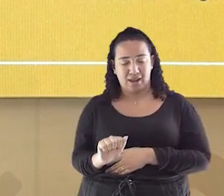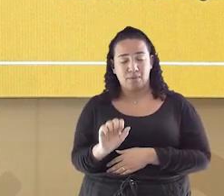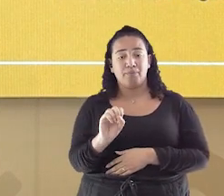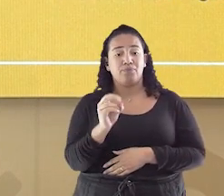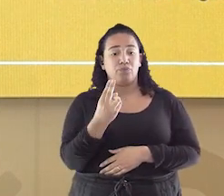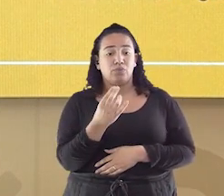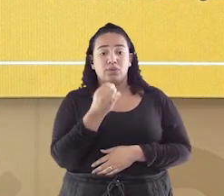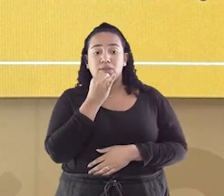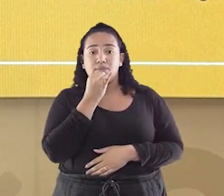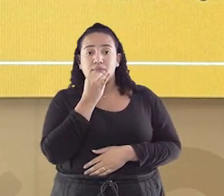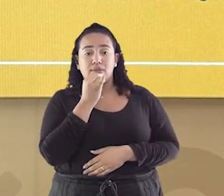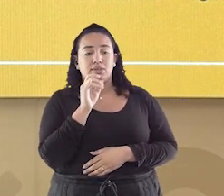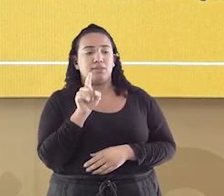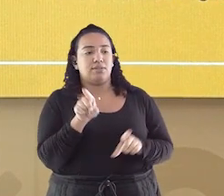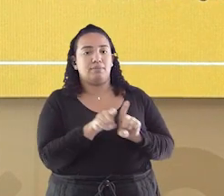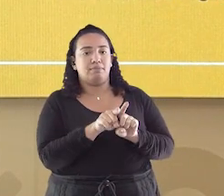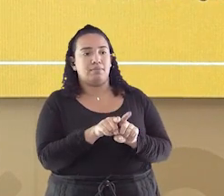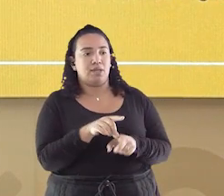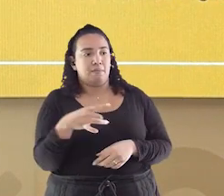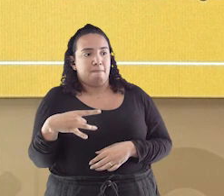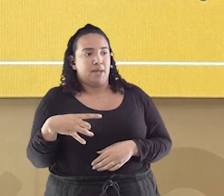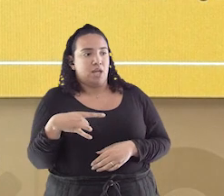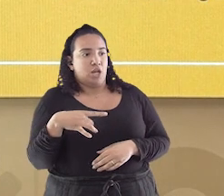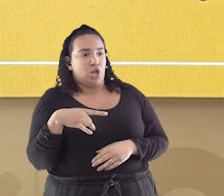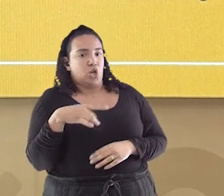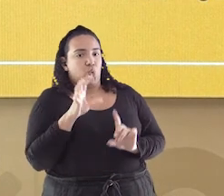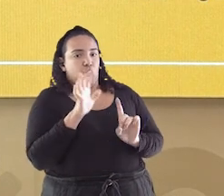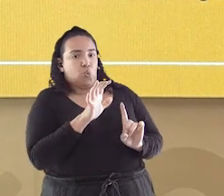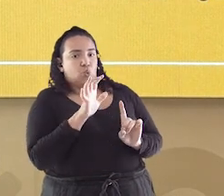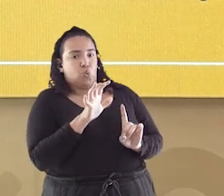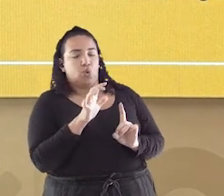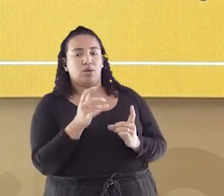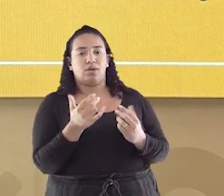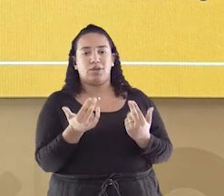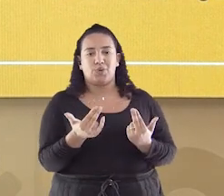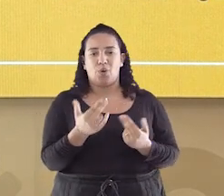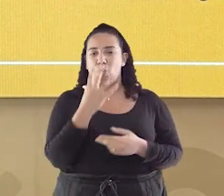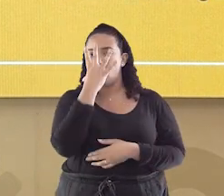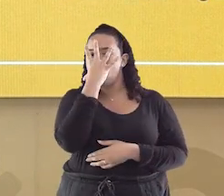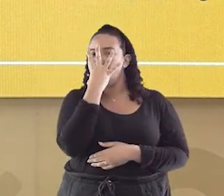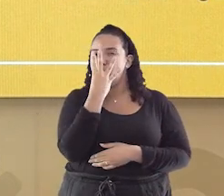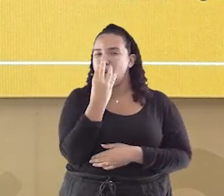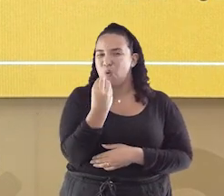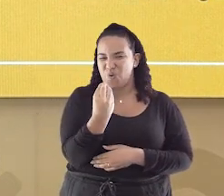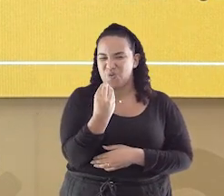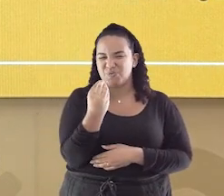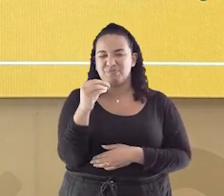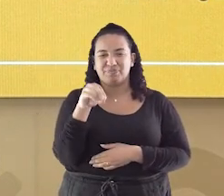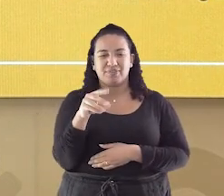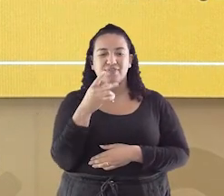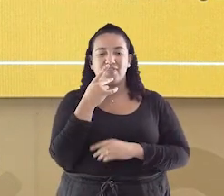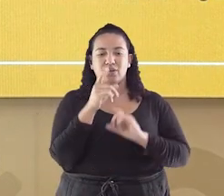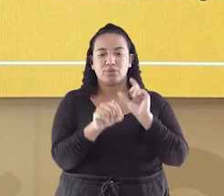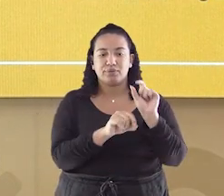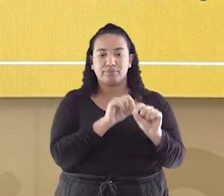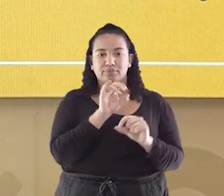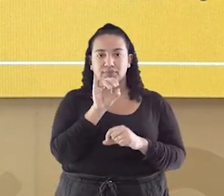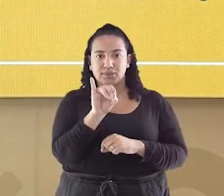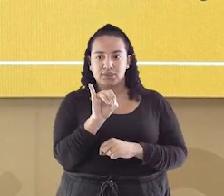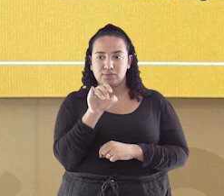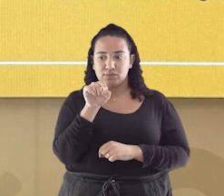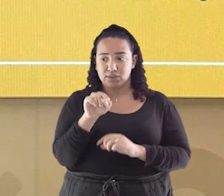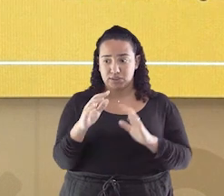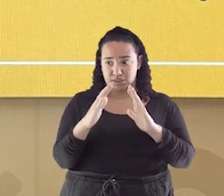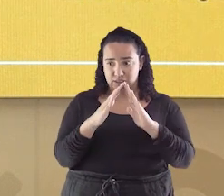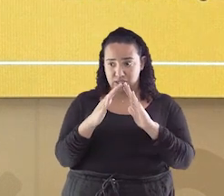de dar medo nas pessoas e garantir que elas se comportem, como é o caso da lenda do lobisomem, que dizem que ataca